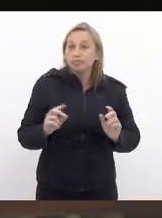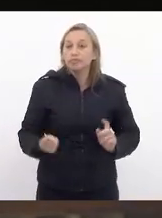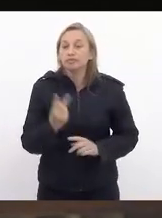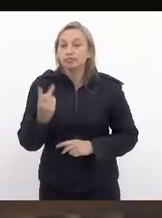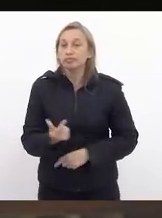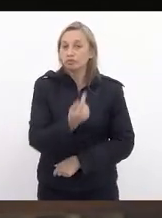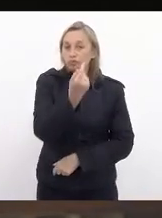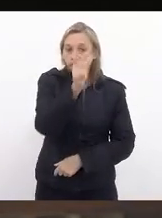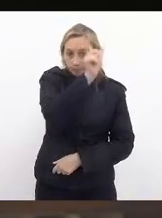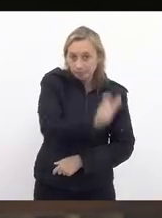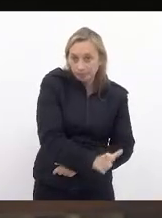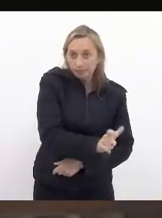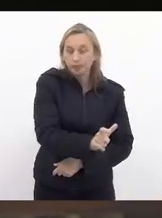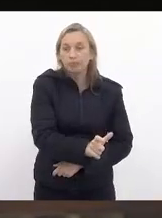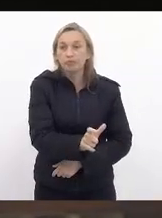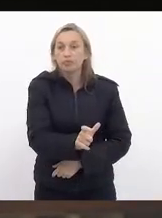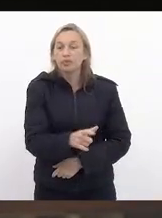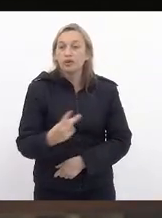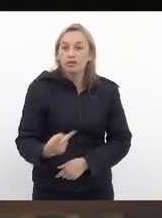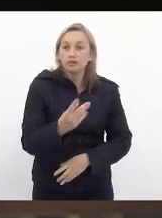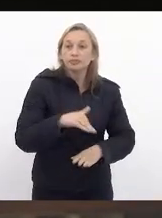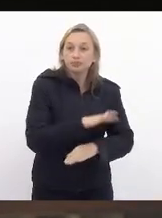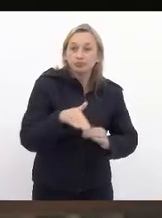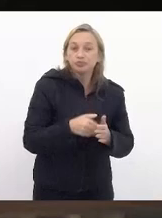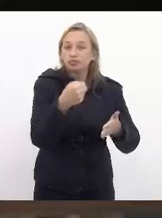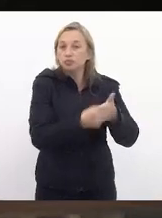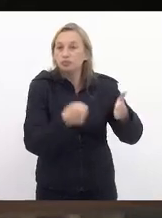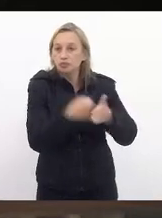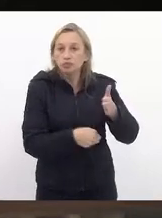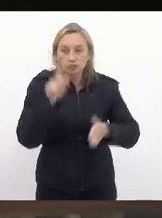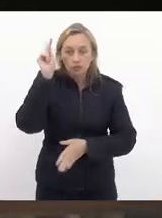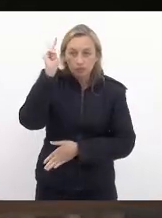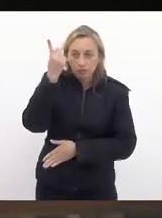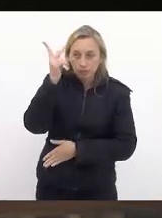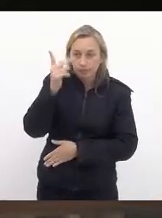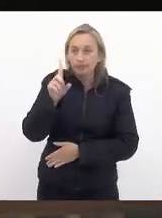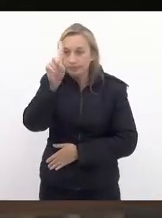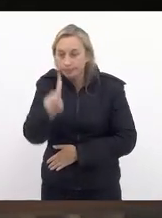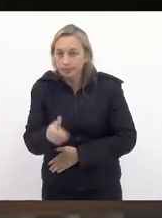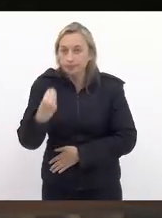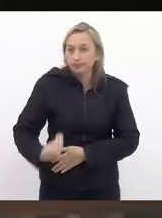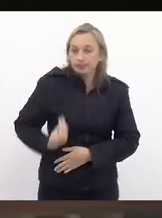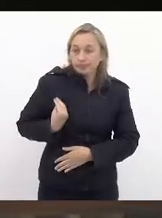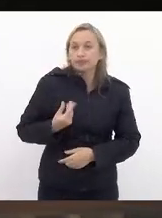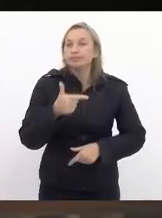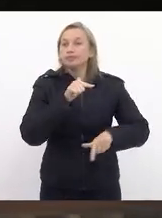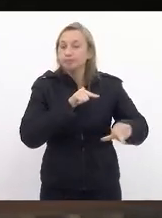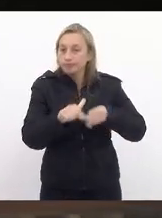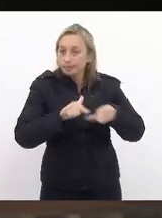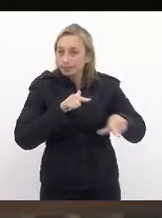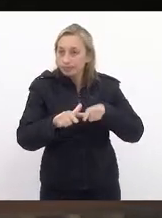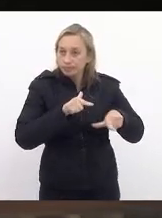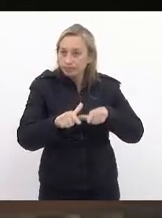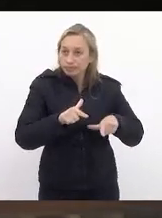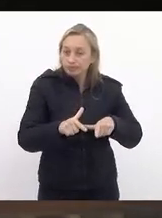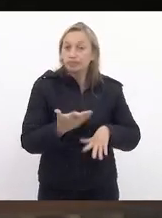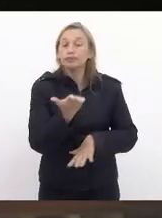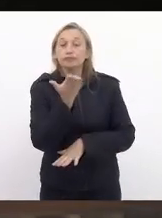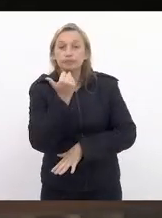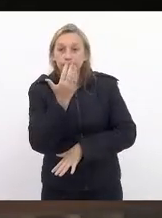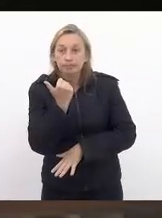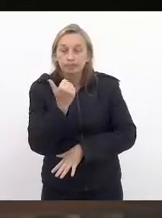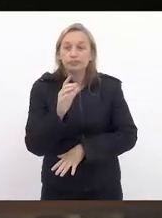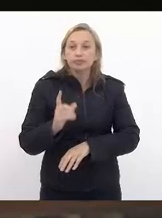honrando uma pessoa a gente se honra todo uma luta histórica por direito à Vida ao trabalho ao